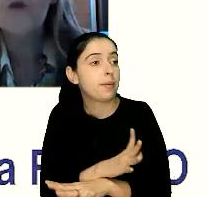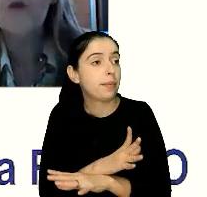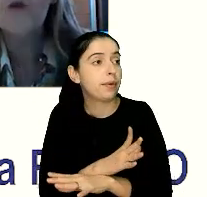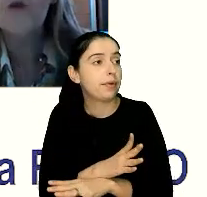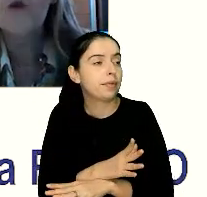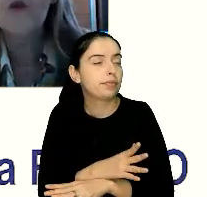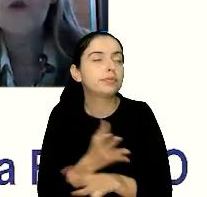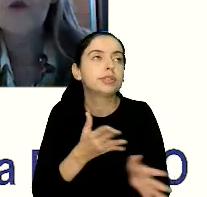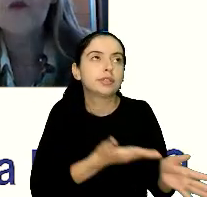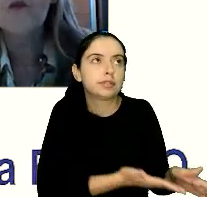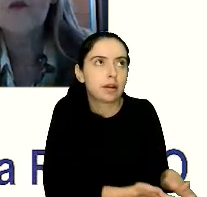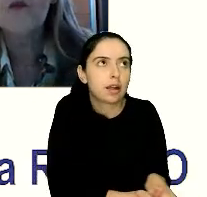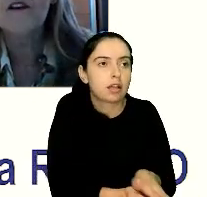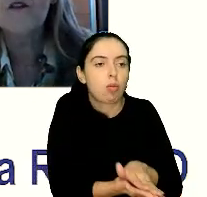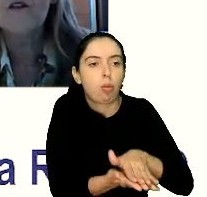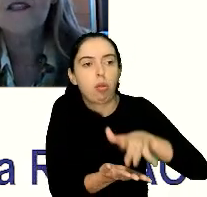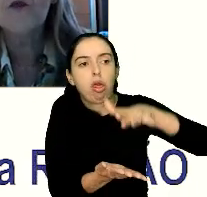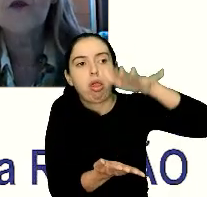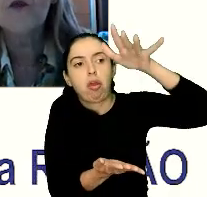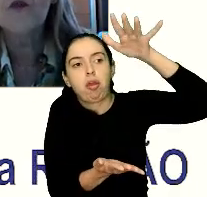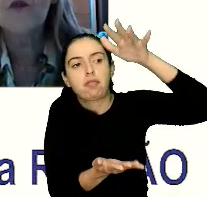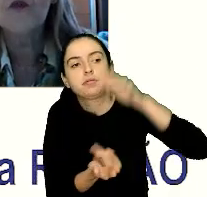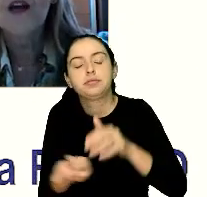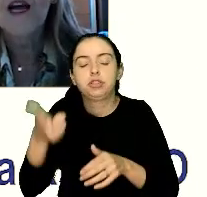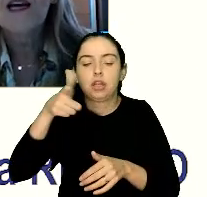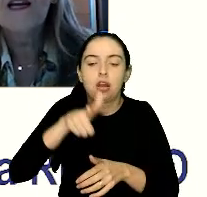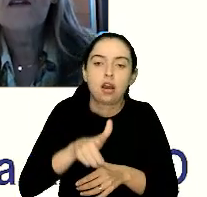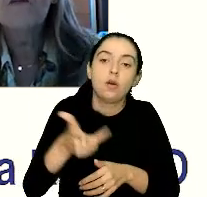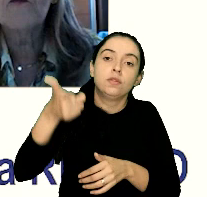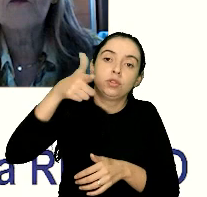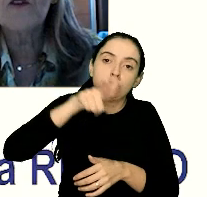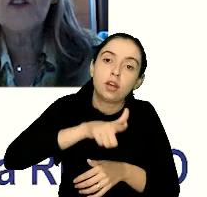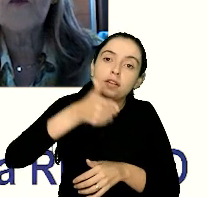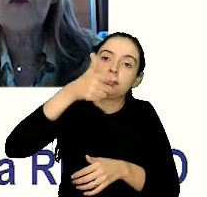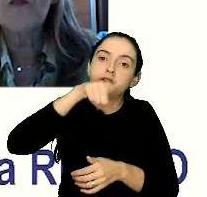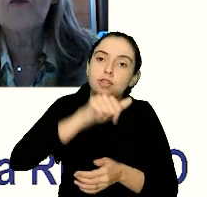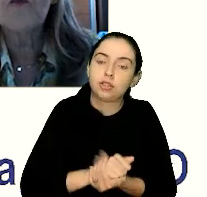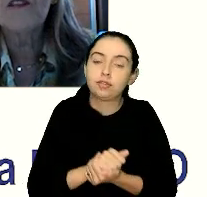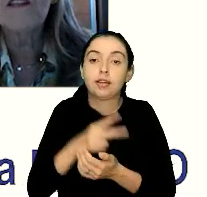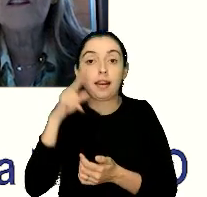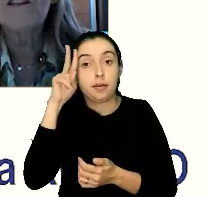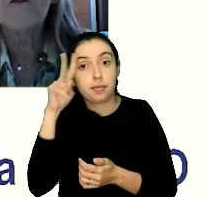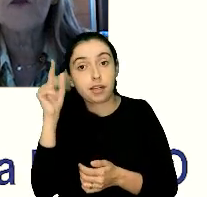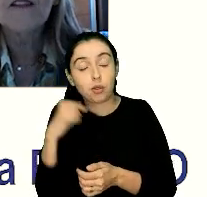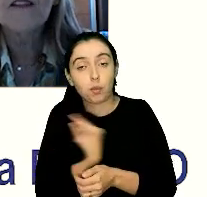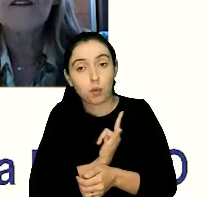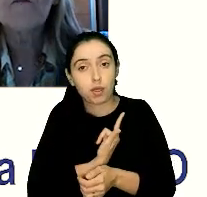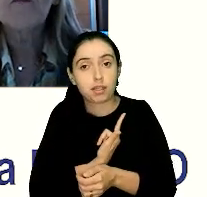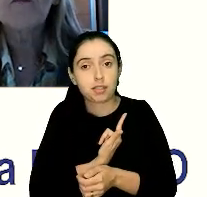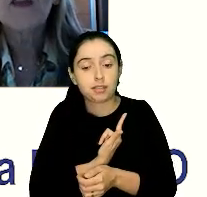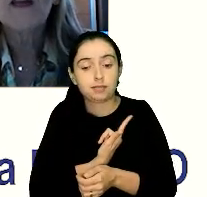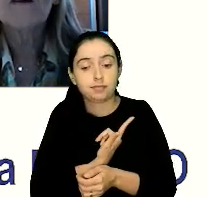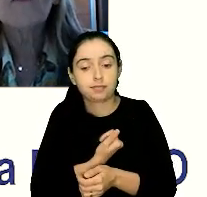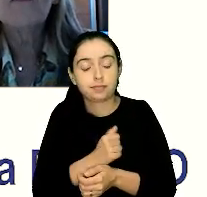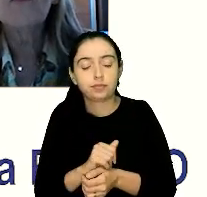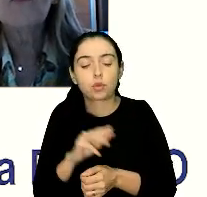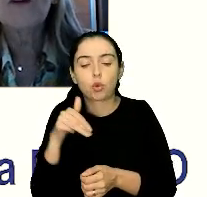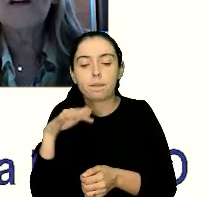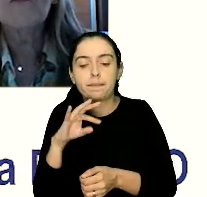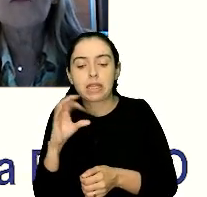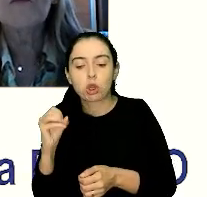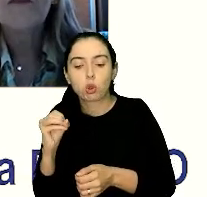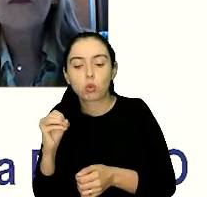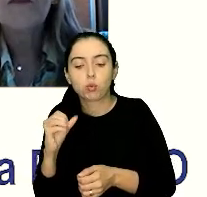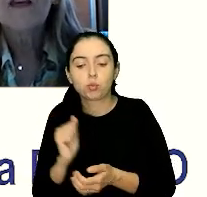leva e começa tudo de novo, né? E começa tudo de novo, lembrando a gente o mito de Sísifo, né? O